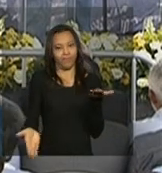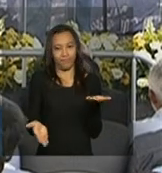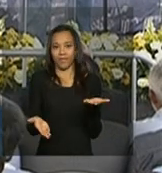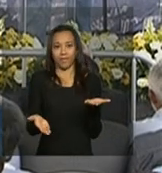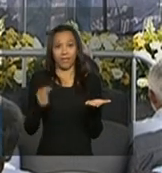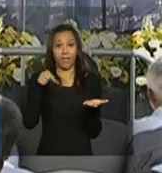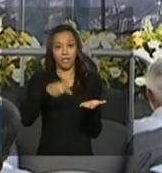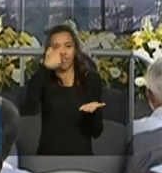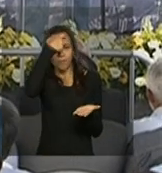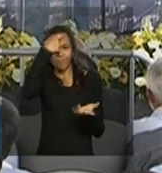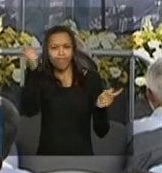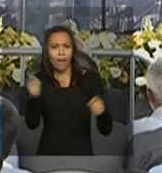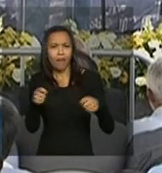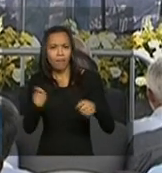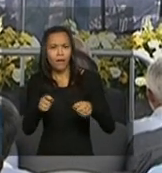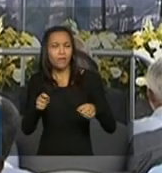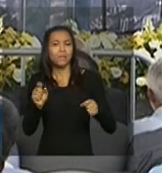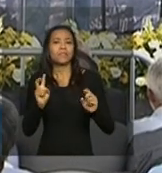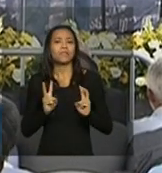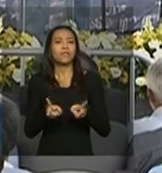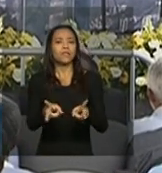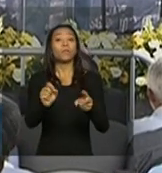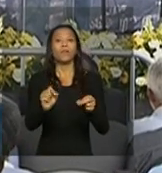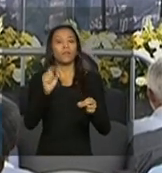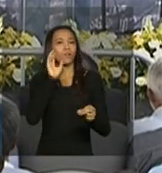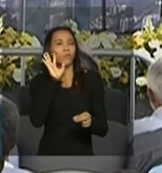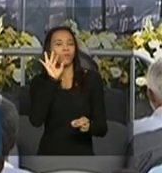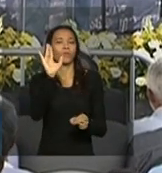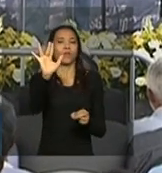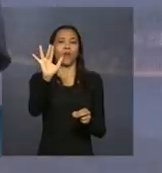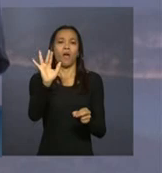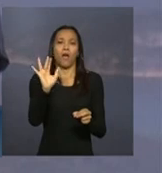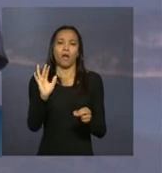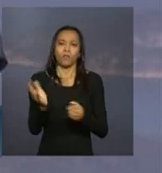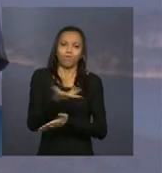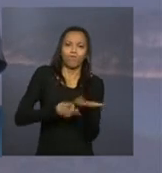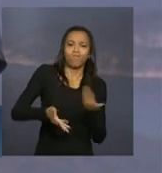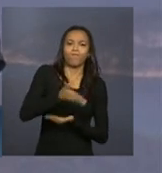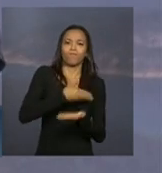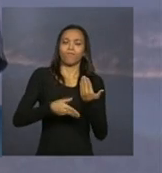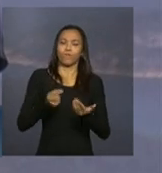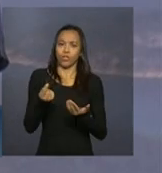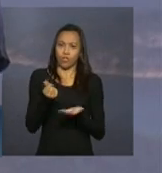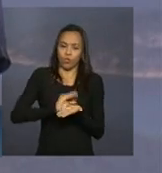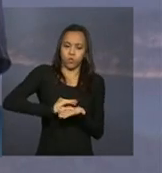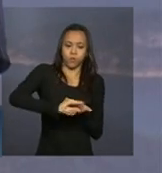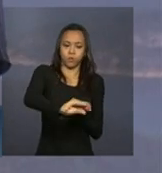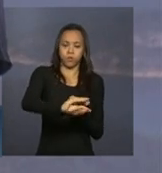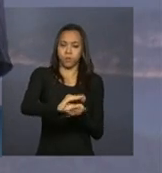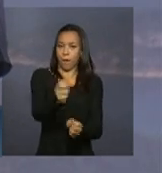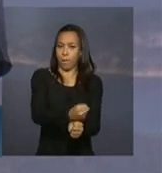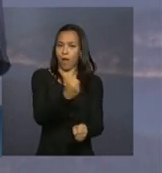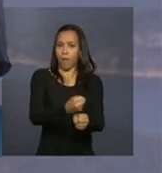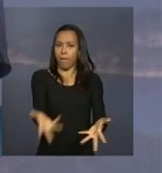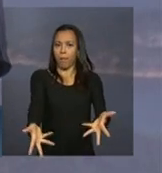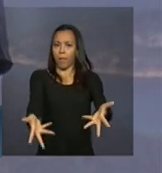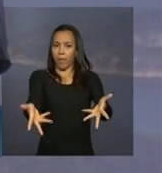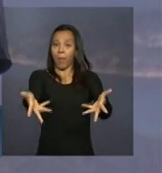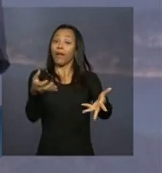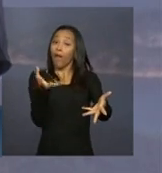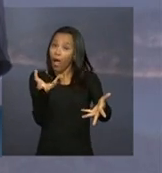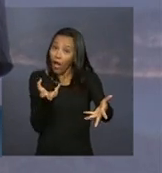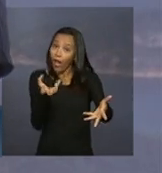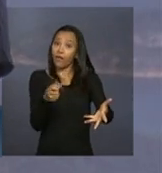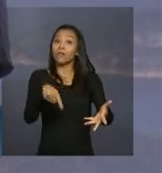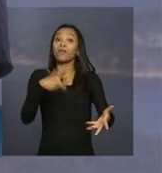essa capacidade de continuar a sonhar, de continuar a investir, de continuar a realizar obras, que é o que a população